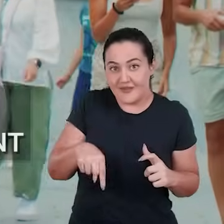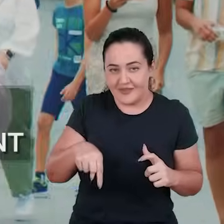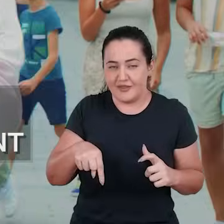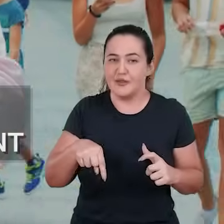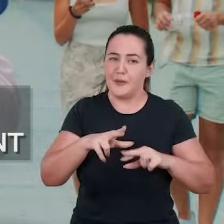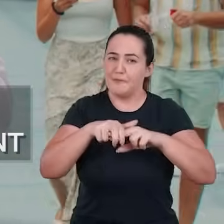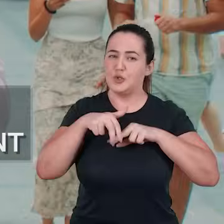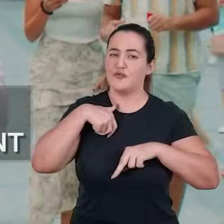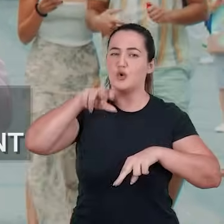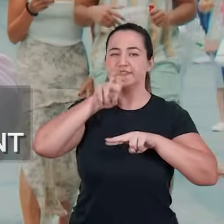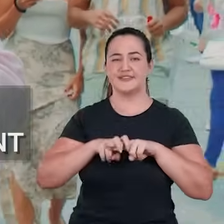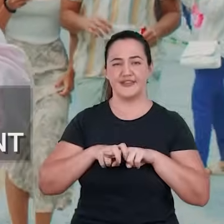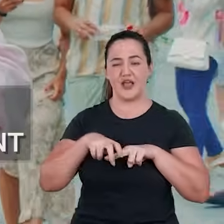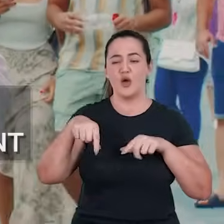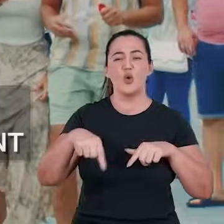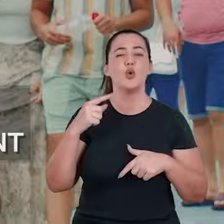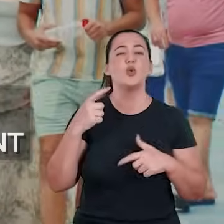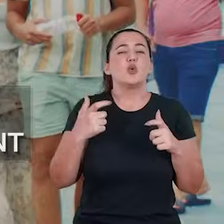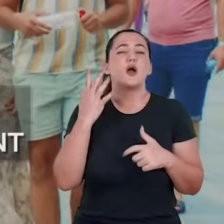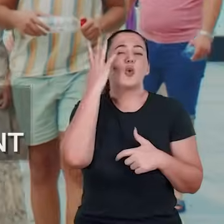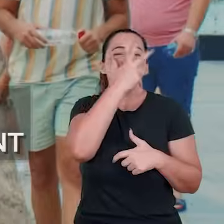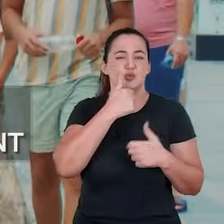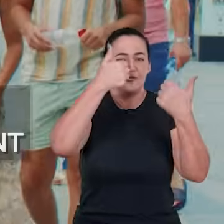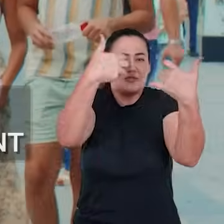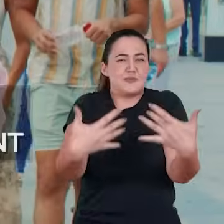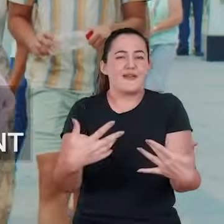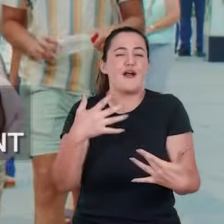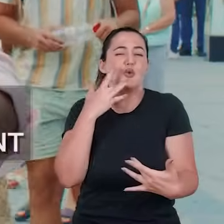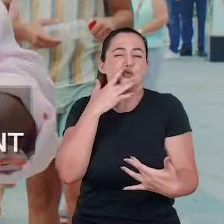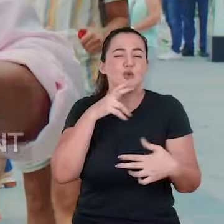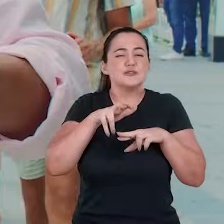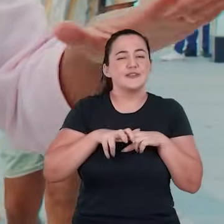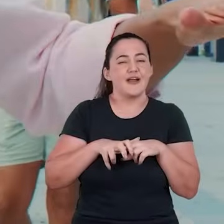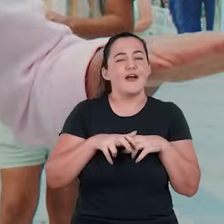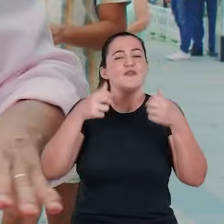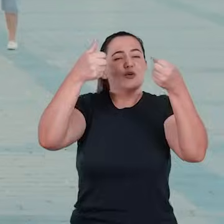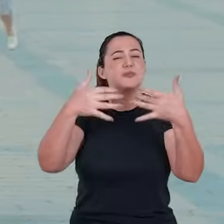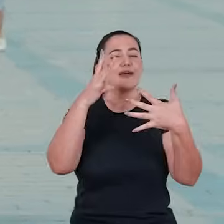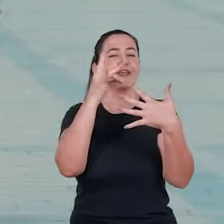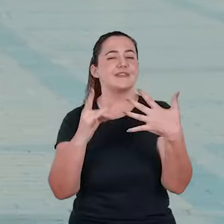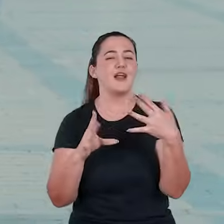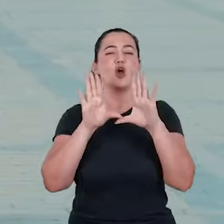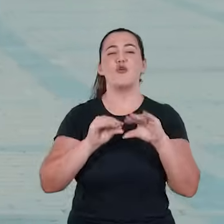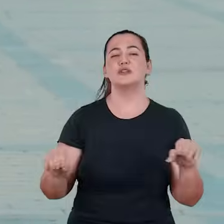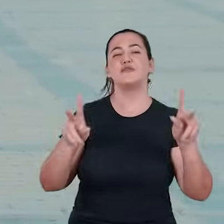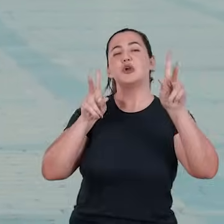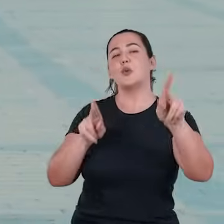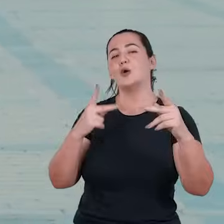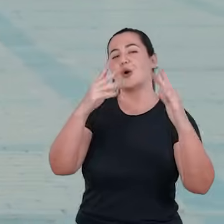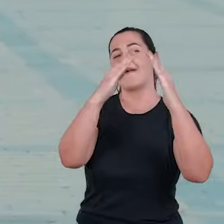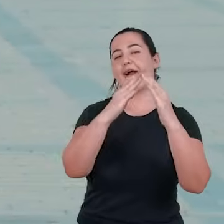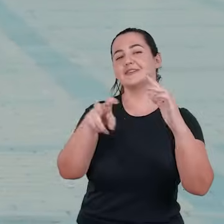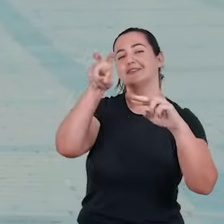algum banco, que é uma praça muito gostosa aqui, e vou contar essa história para você em detalhes, confortável, como se eu estivesse sentado aí